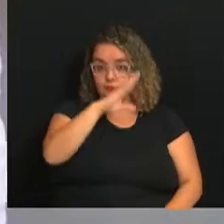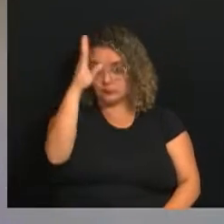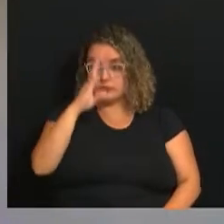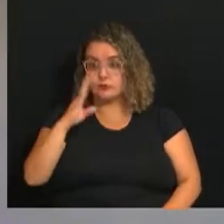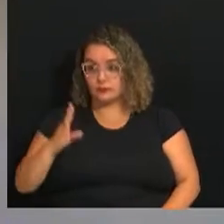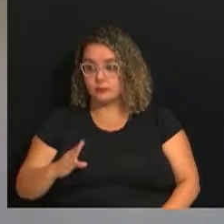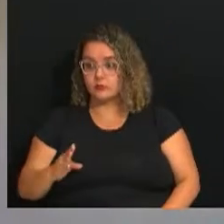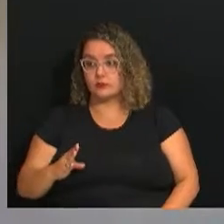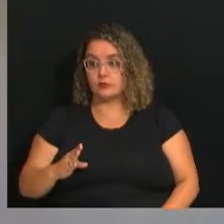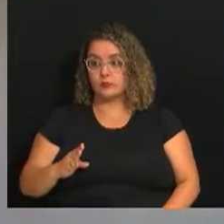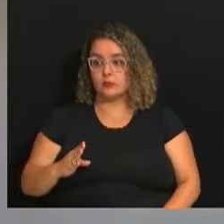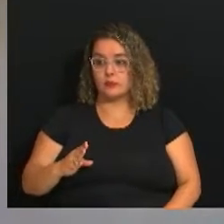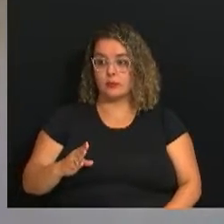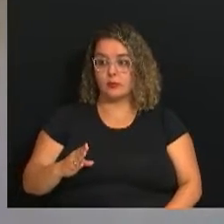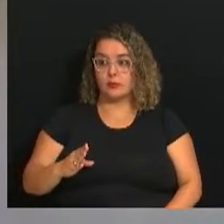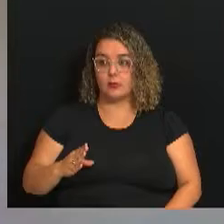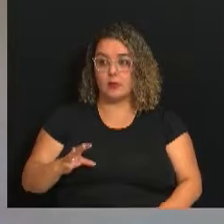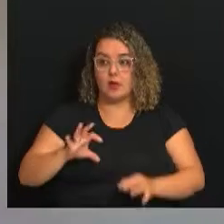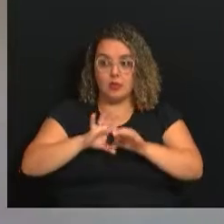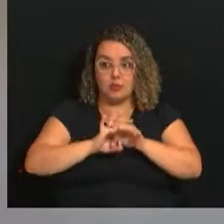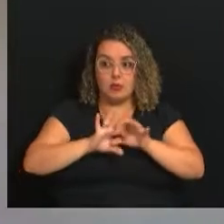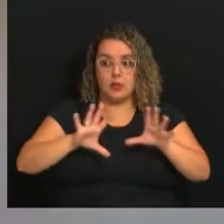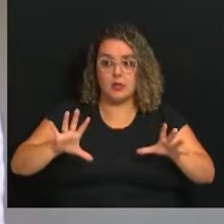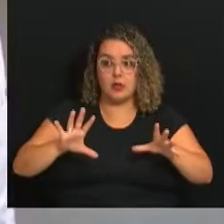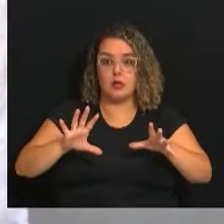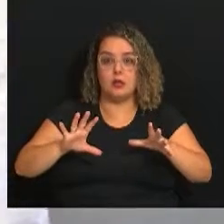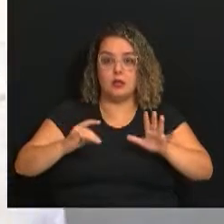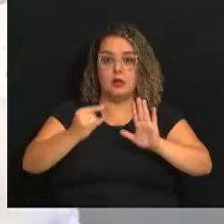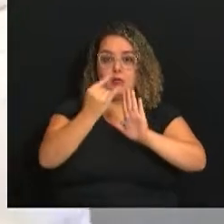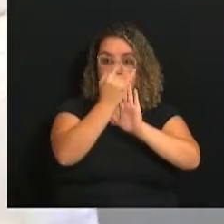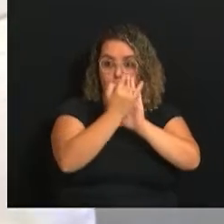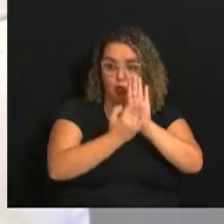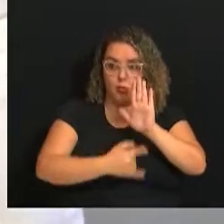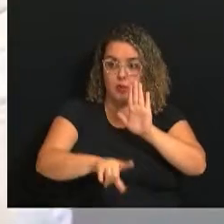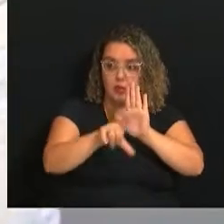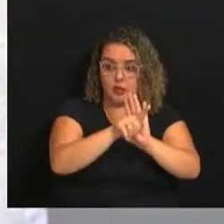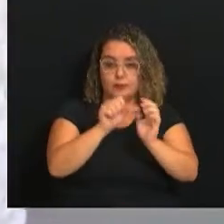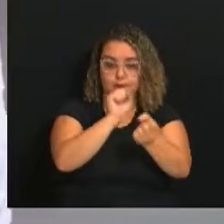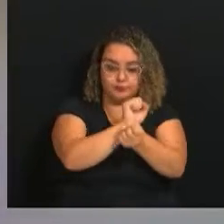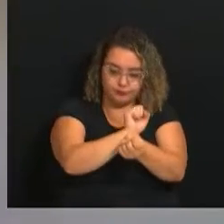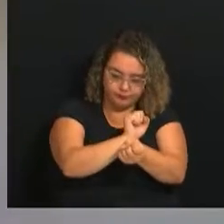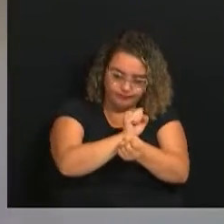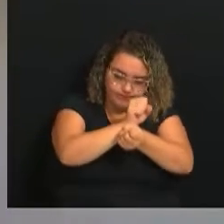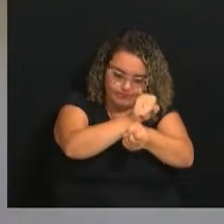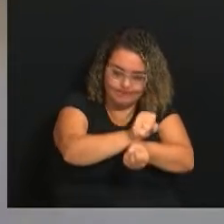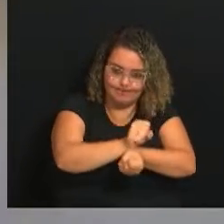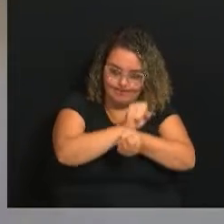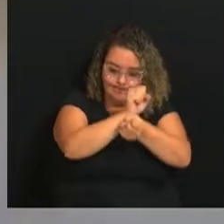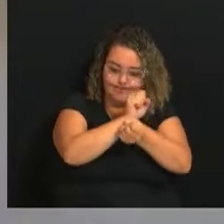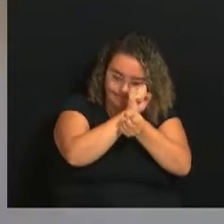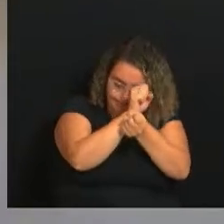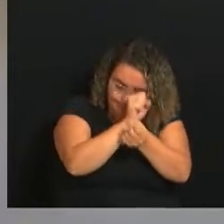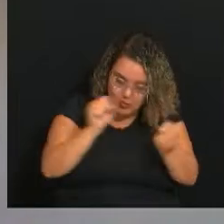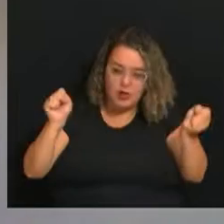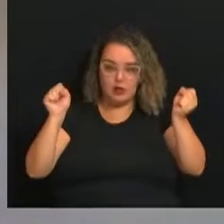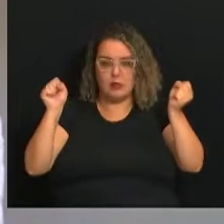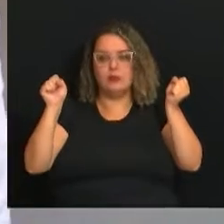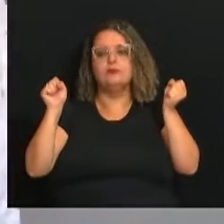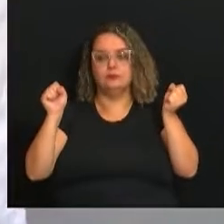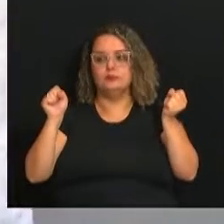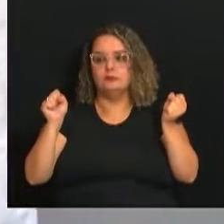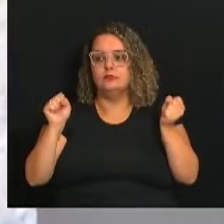cura, e também é uma missão que eu acredito ter aqui em Pachamama, aqui em Pindorama,